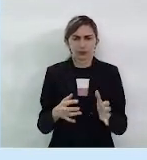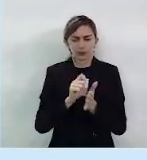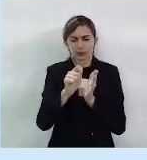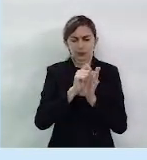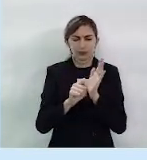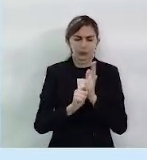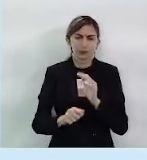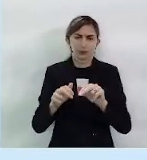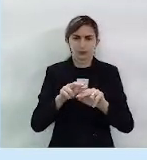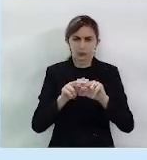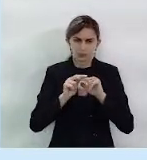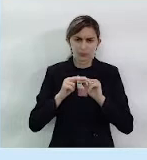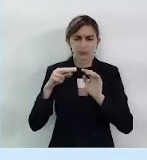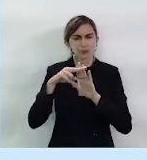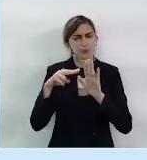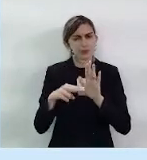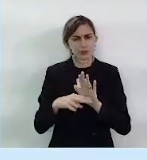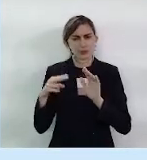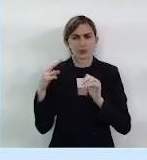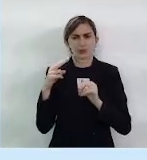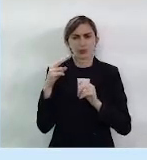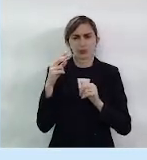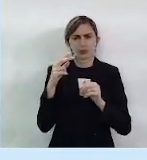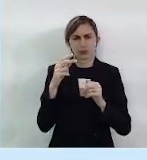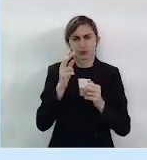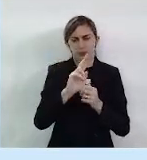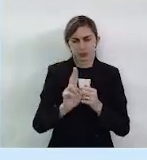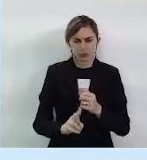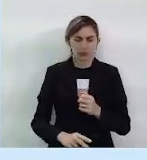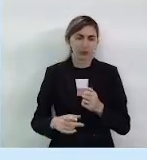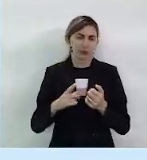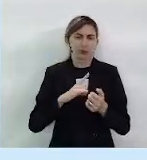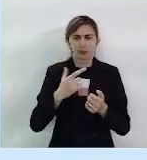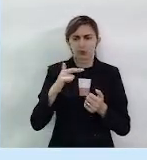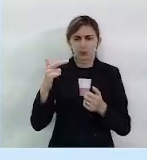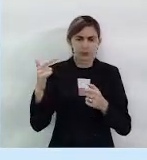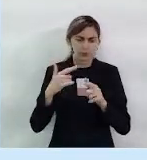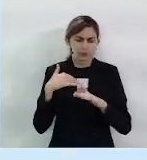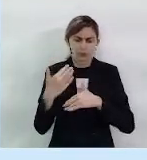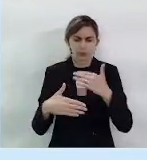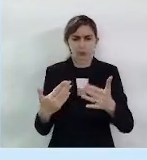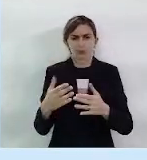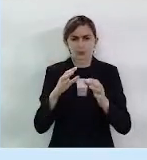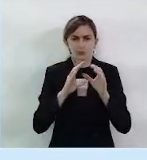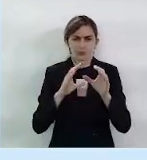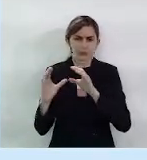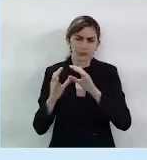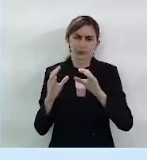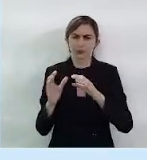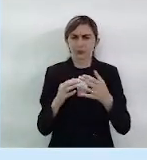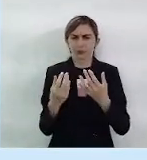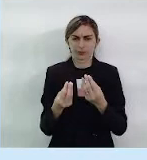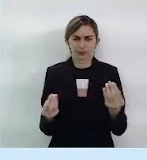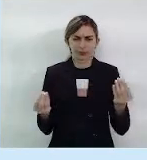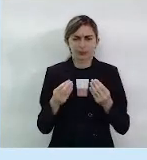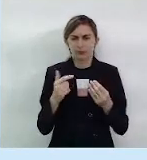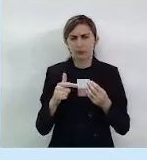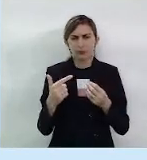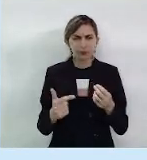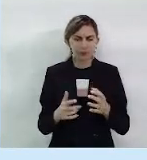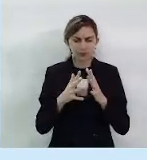Por isso a norma ortográfica é tão importante, para que não haja ruídos no processo comunicativo, para que não haja